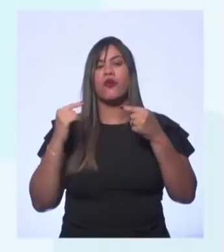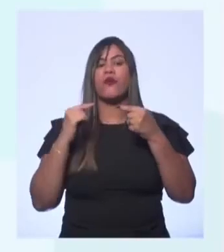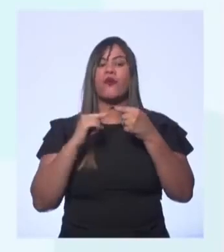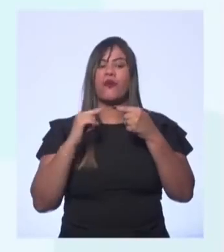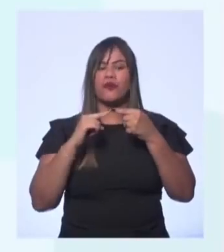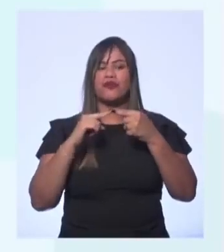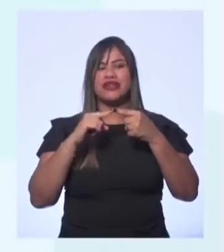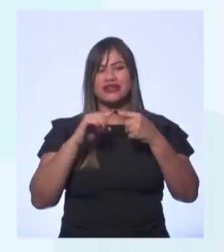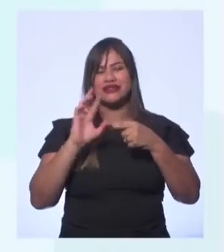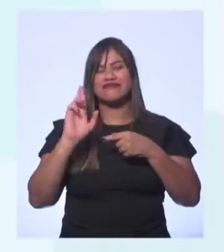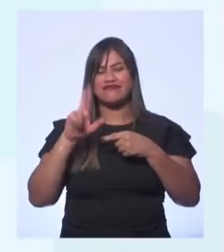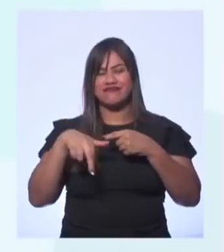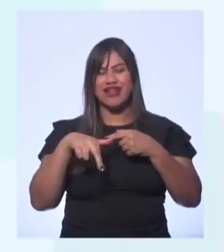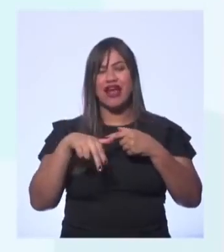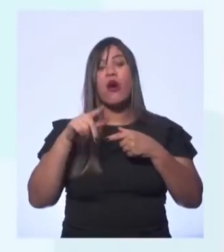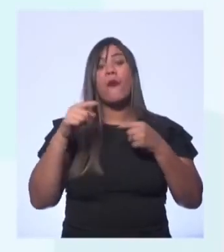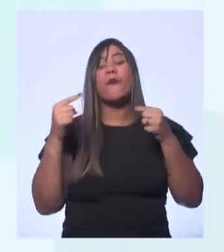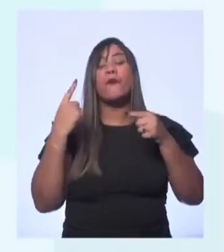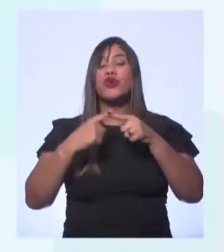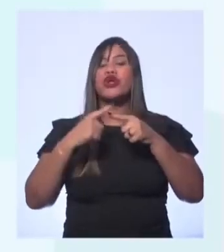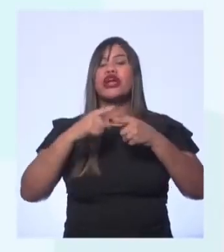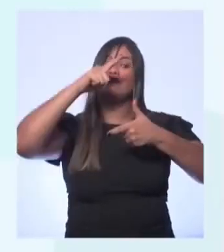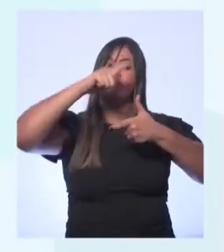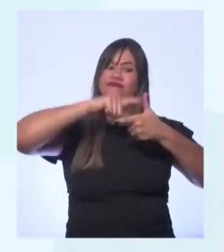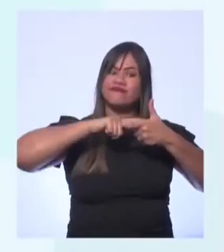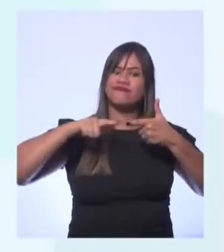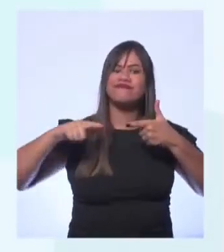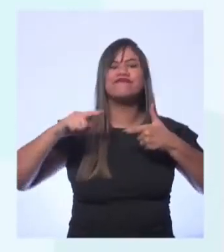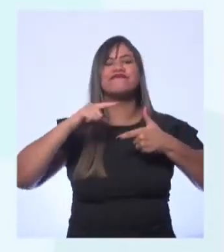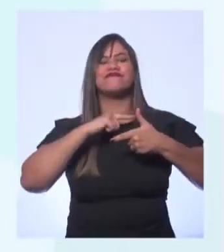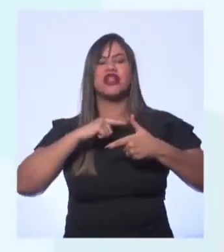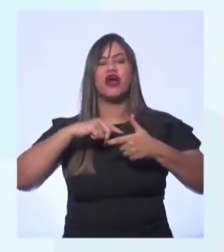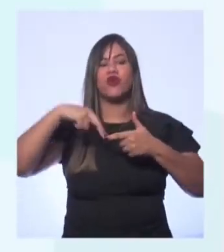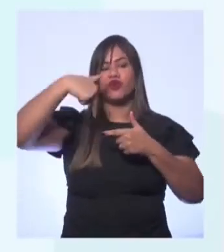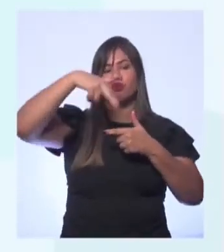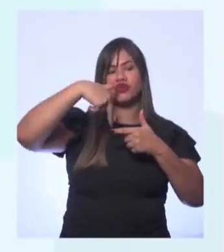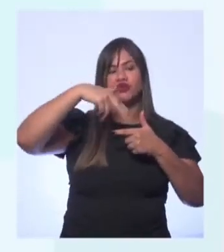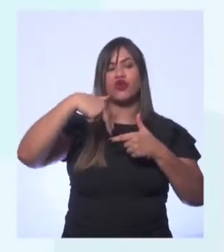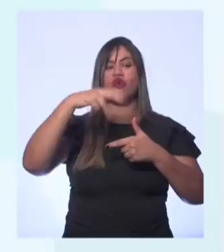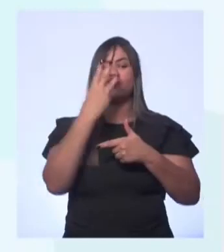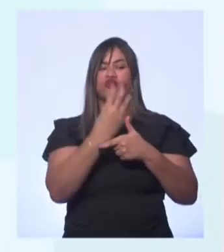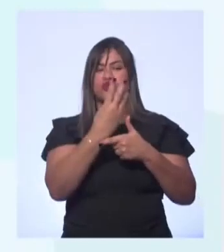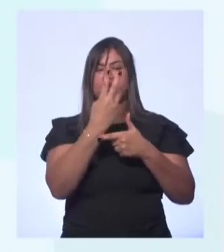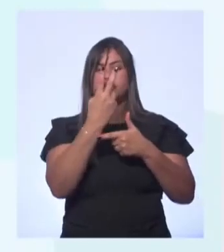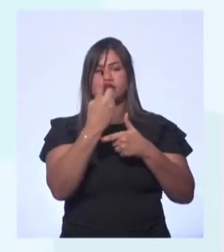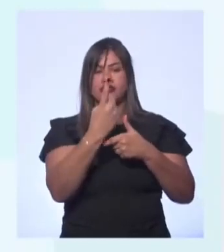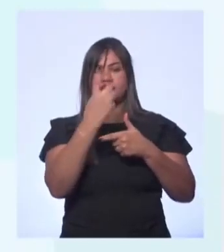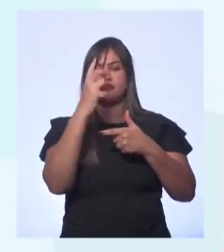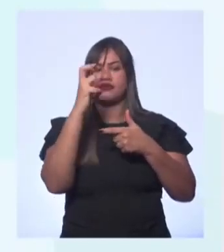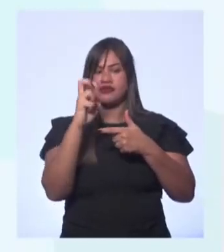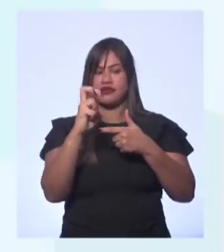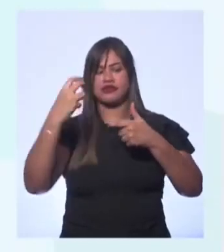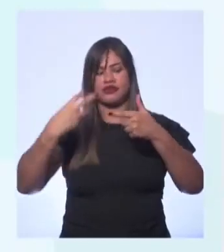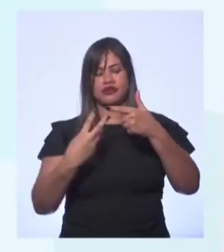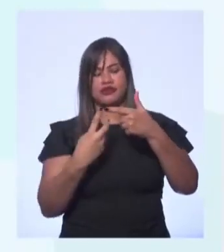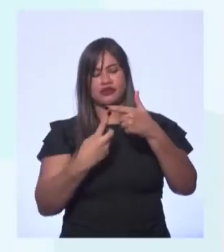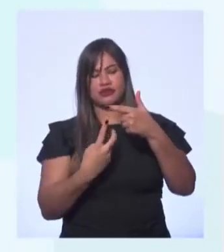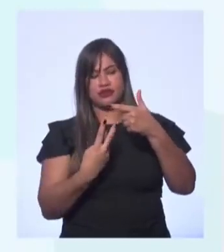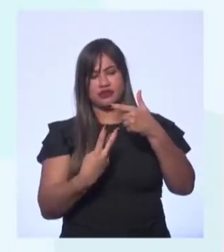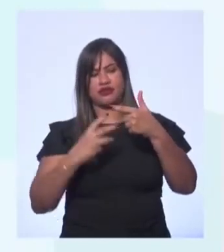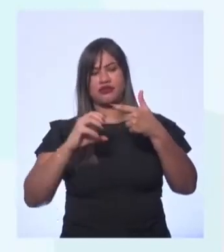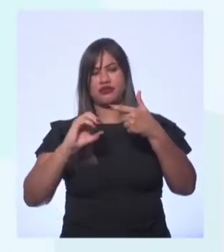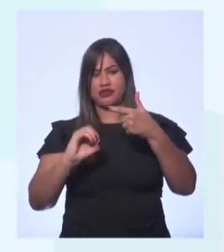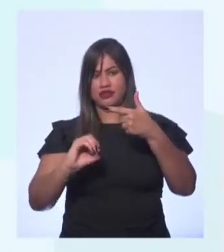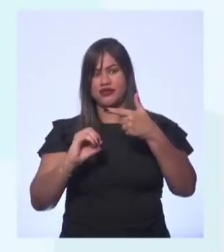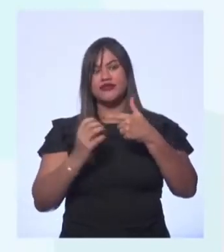quando a gente está dividindo mesmo. Então, a gente tem o 315 no numerador e no denominador o 30, vamos dividir 315 por